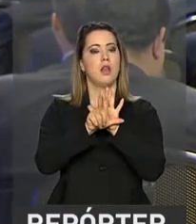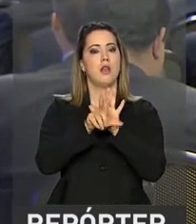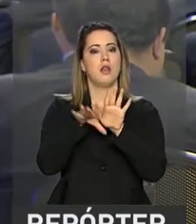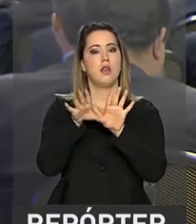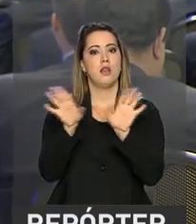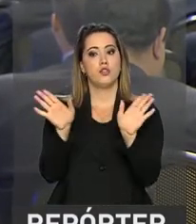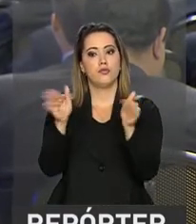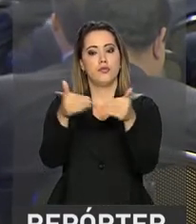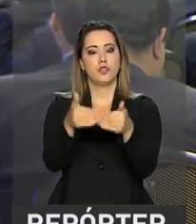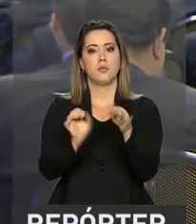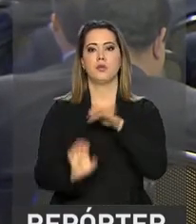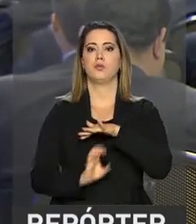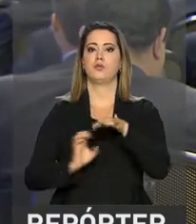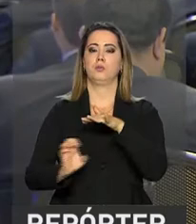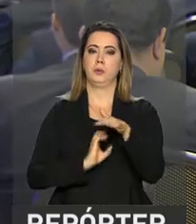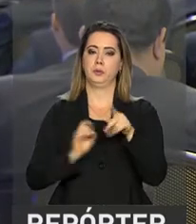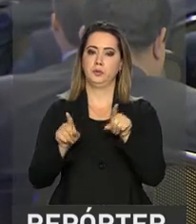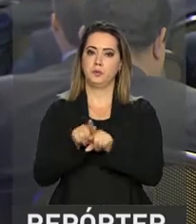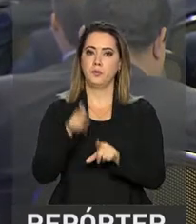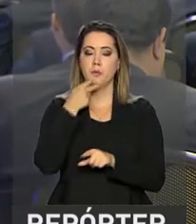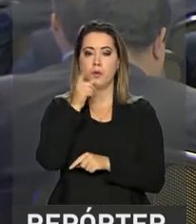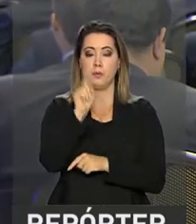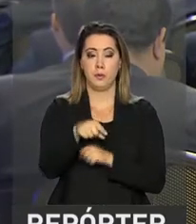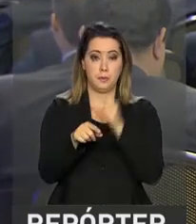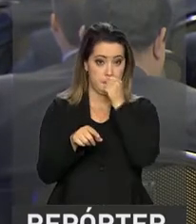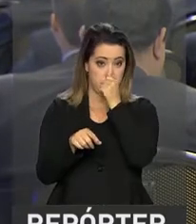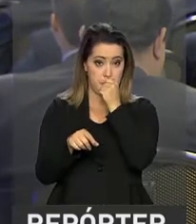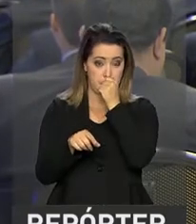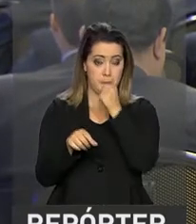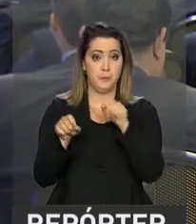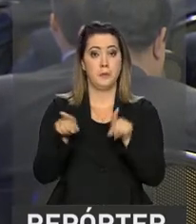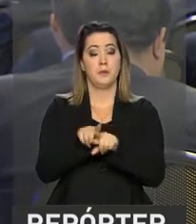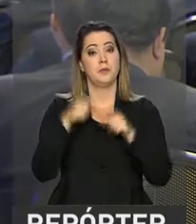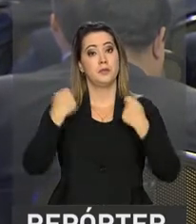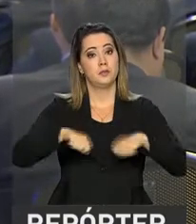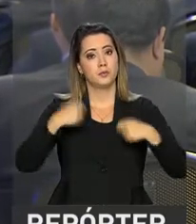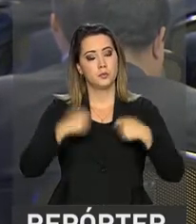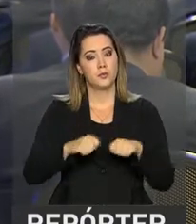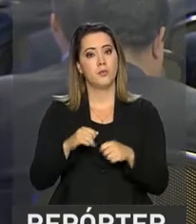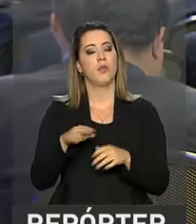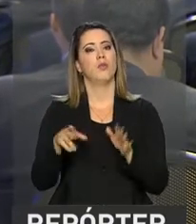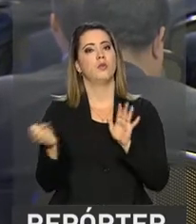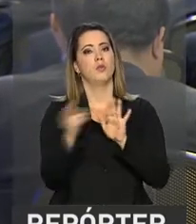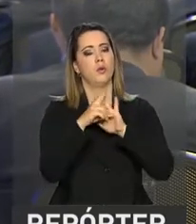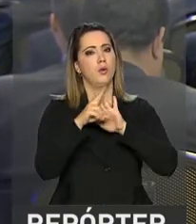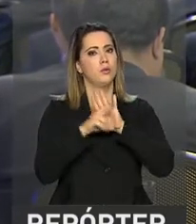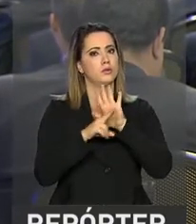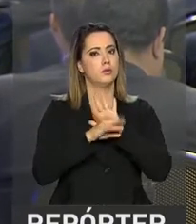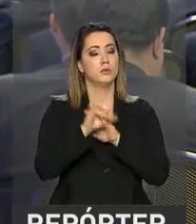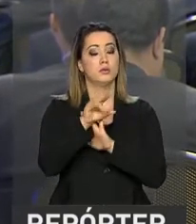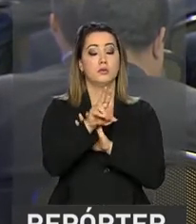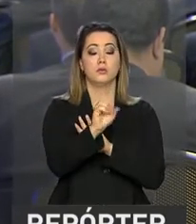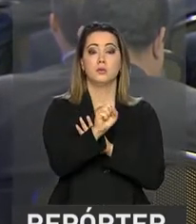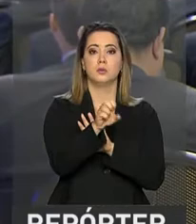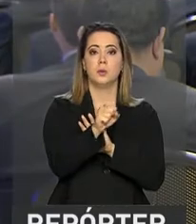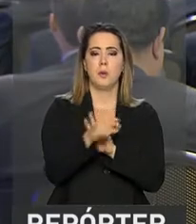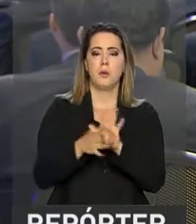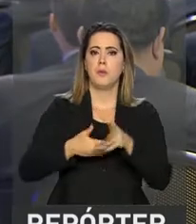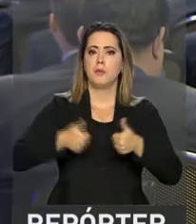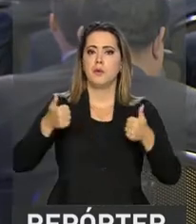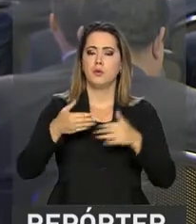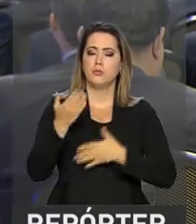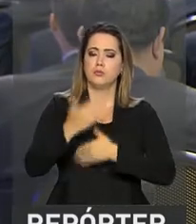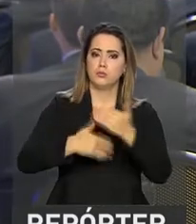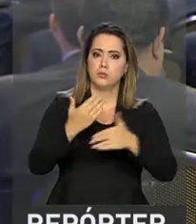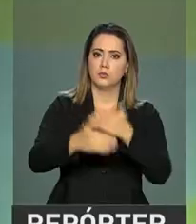que meirelles também defendeu a aprovação de reformas estruturais como a previdenciária para aumentar o potencial de crescimento